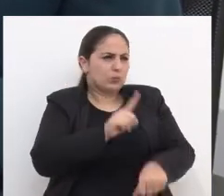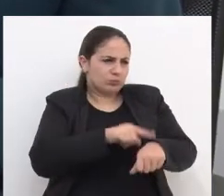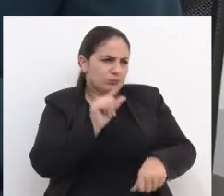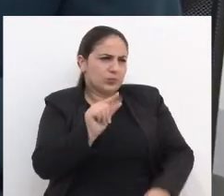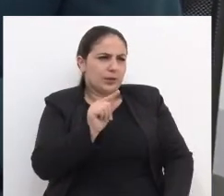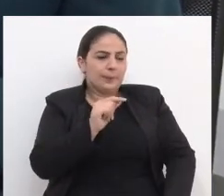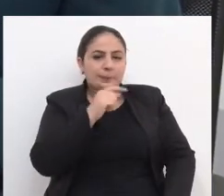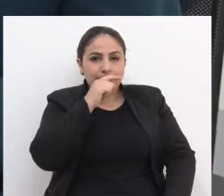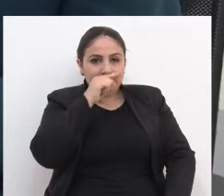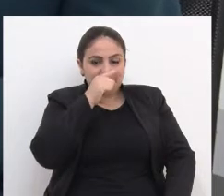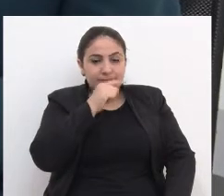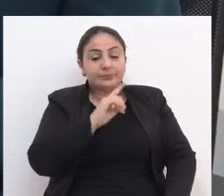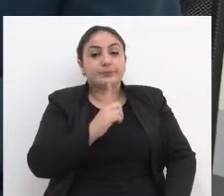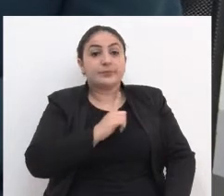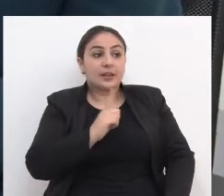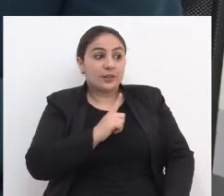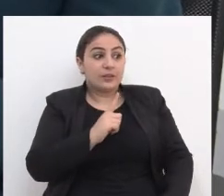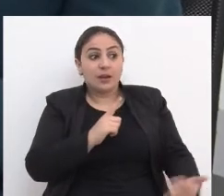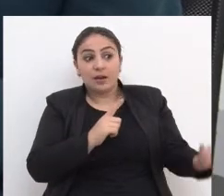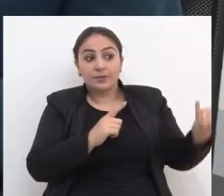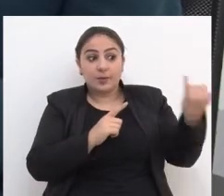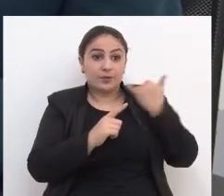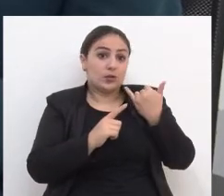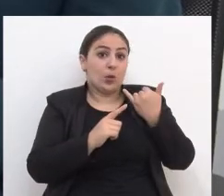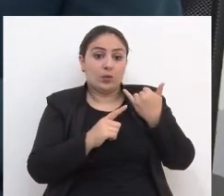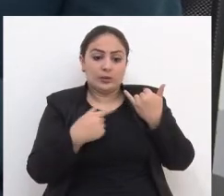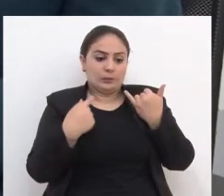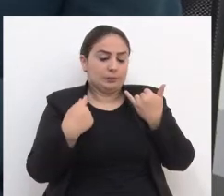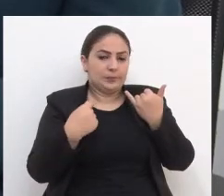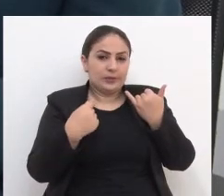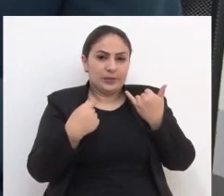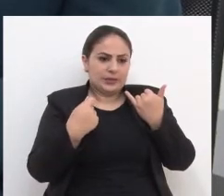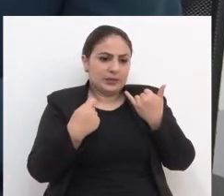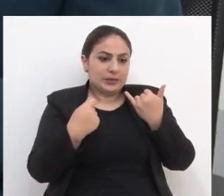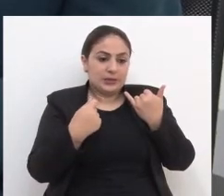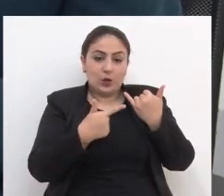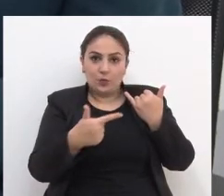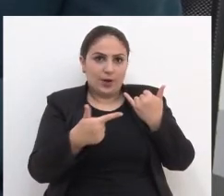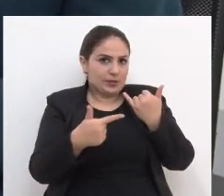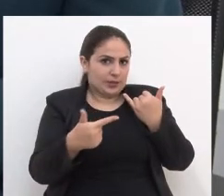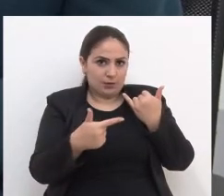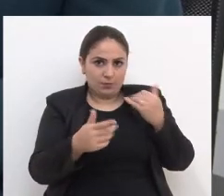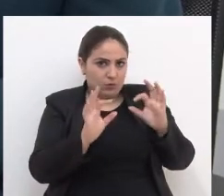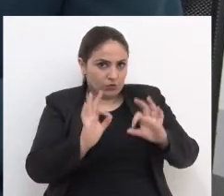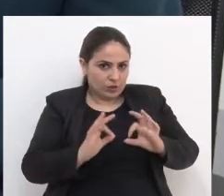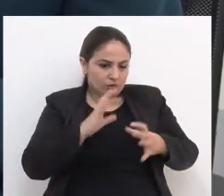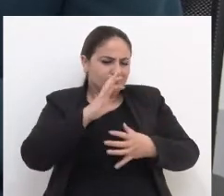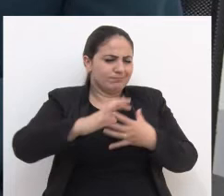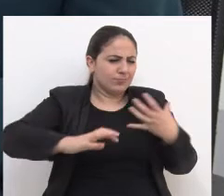recentemente. Ouvi da boca do prefeito que não deveremos ter projetos polêmicos